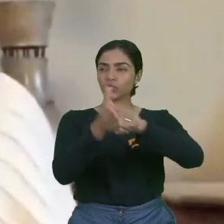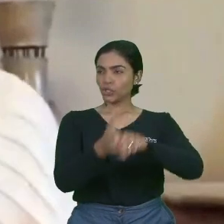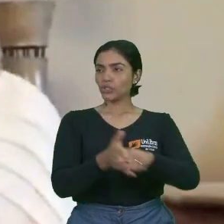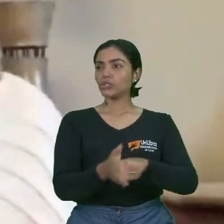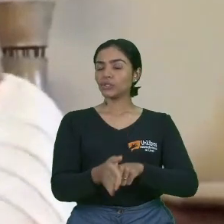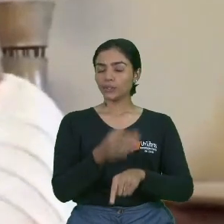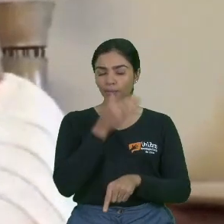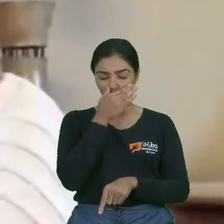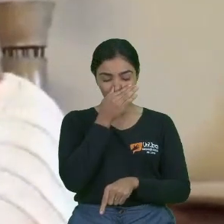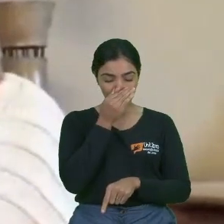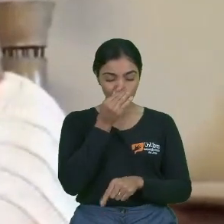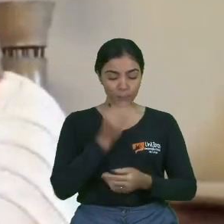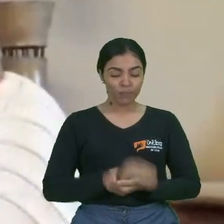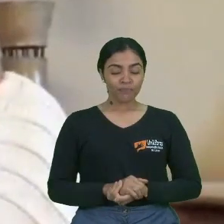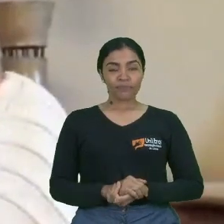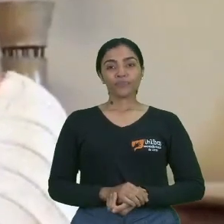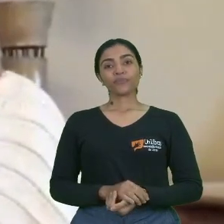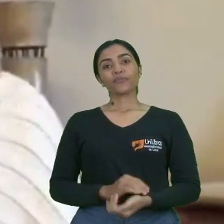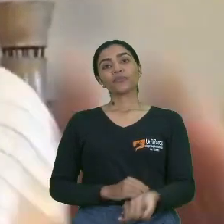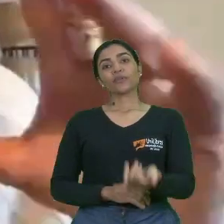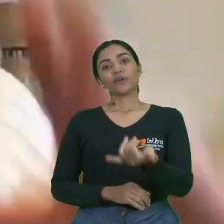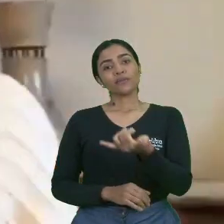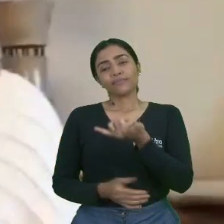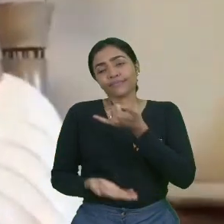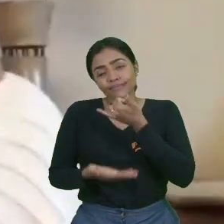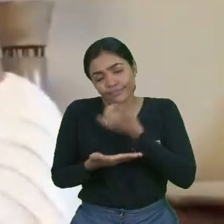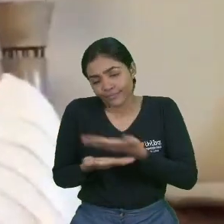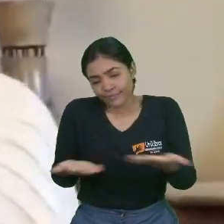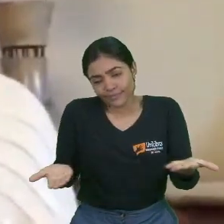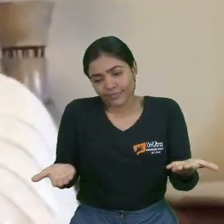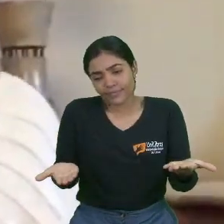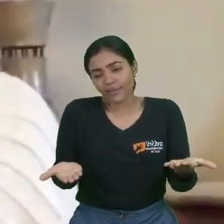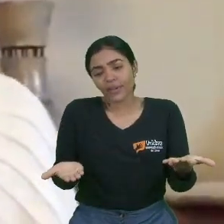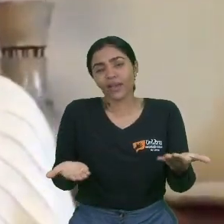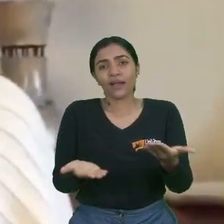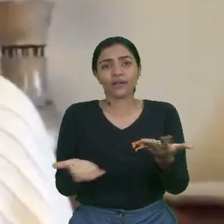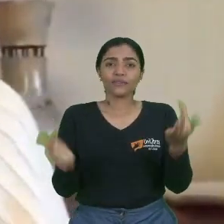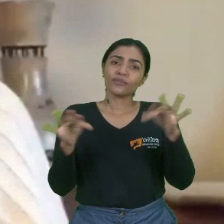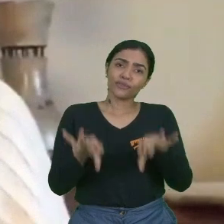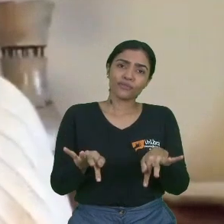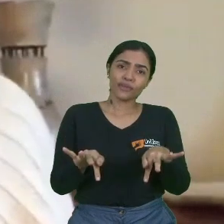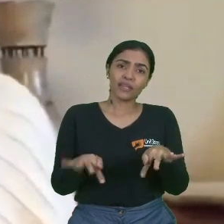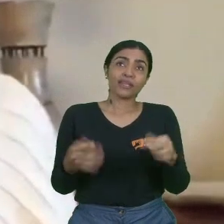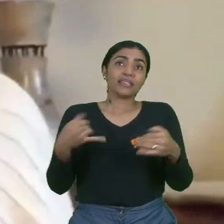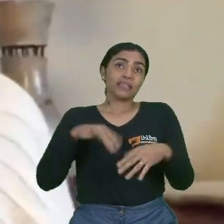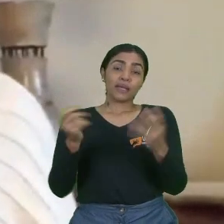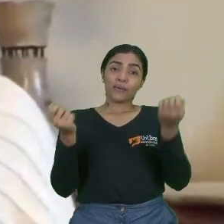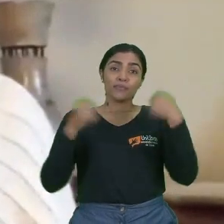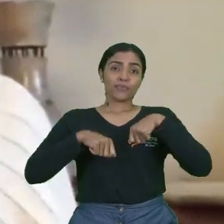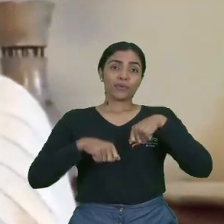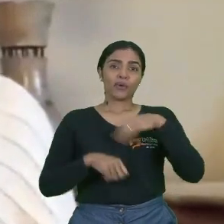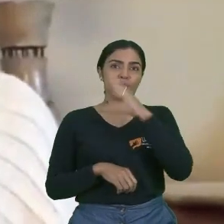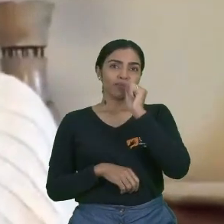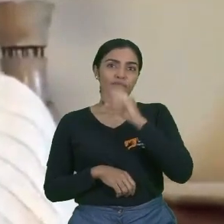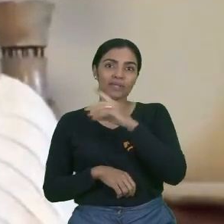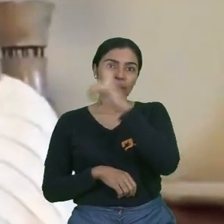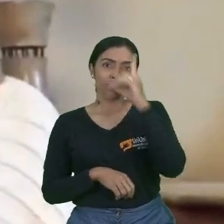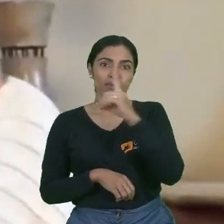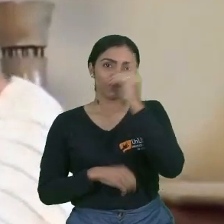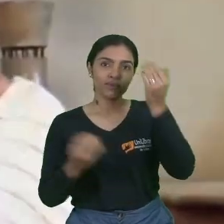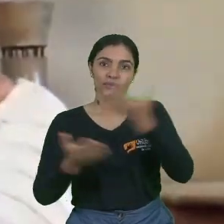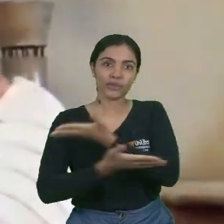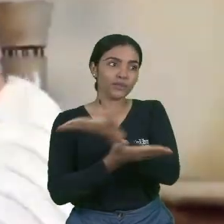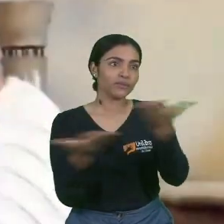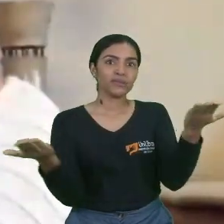menga lamentavelmente ficaríamos aqui no final de semana todo conversando e trocando muito